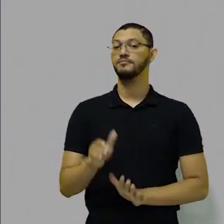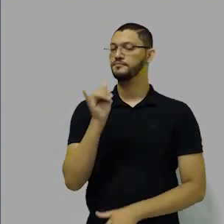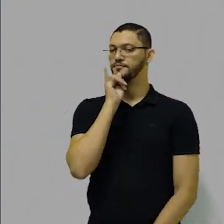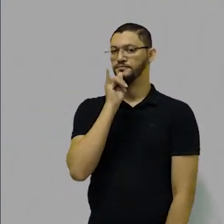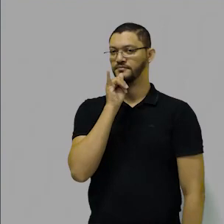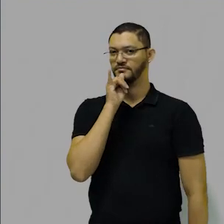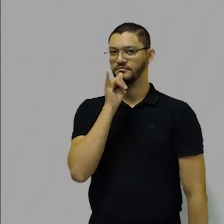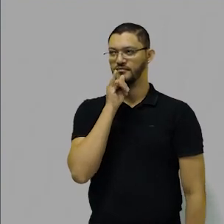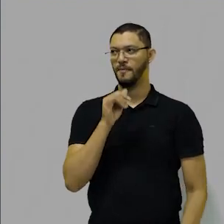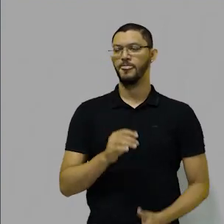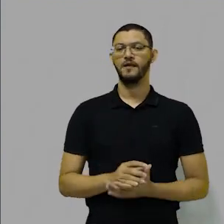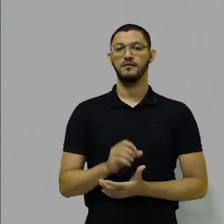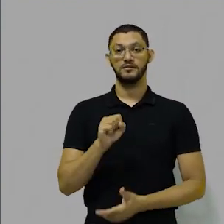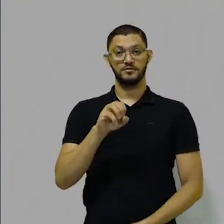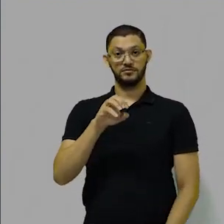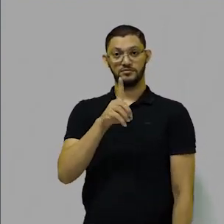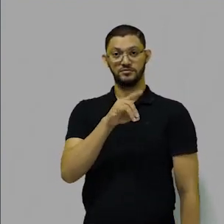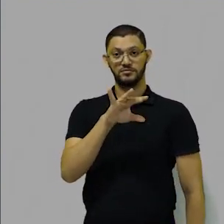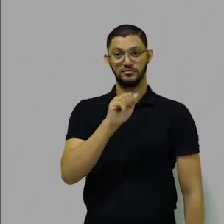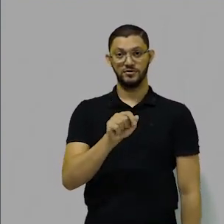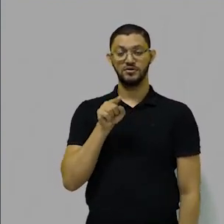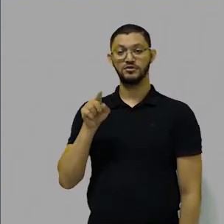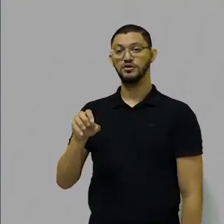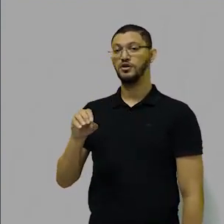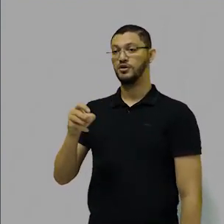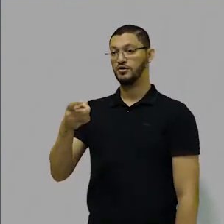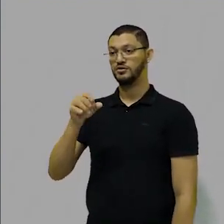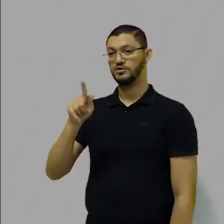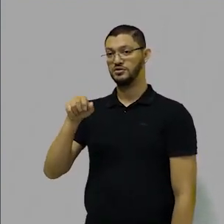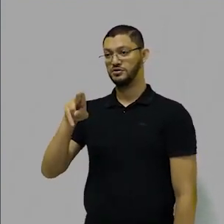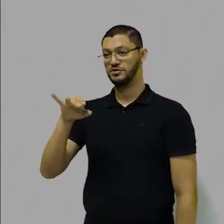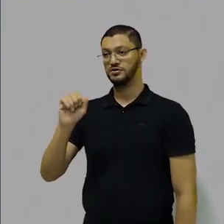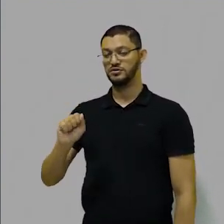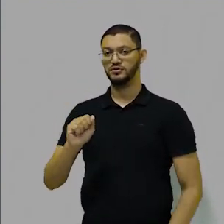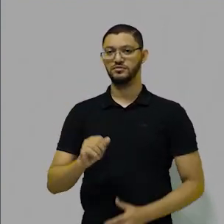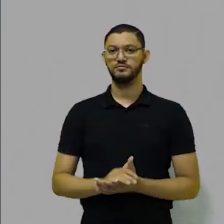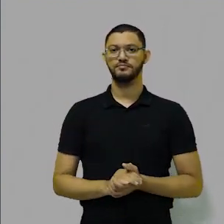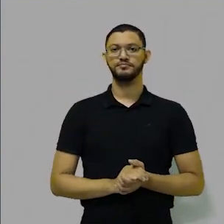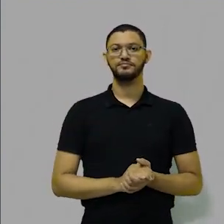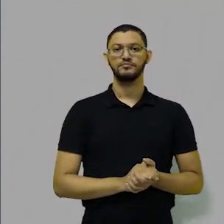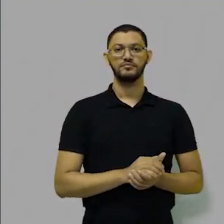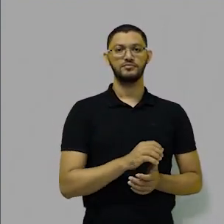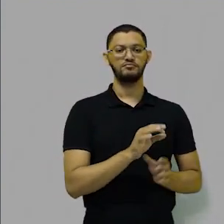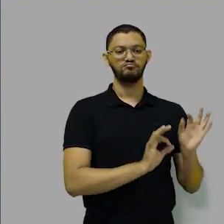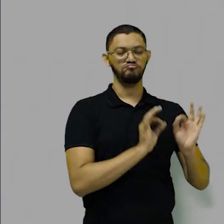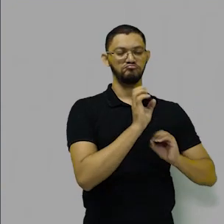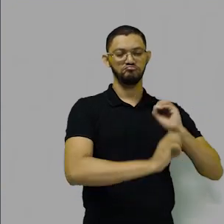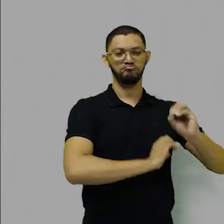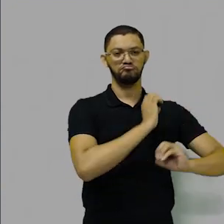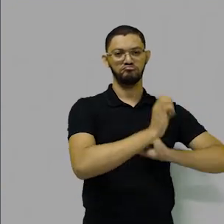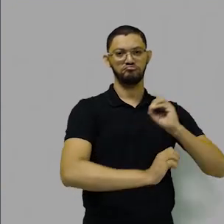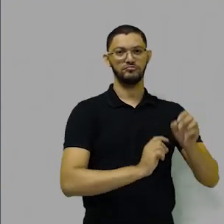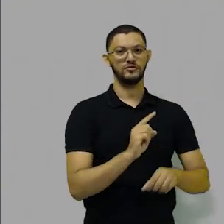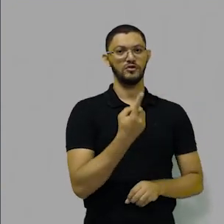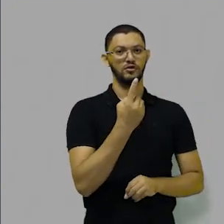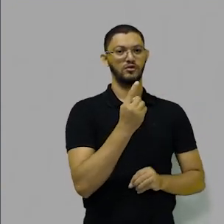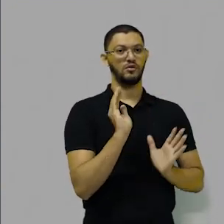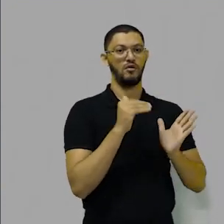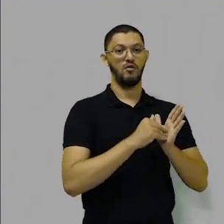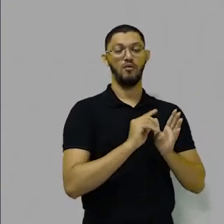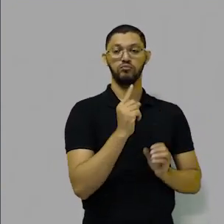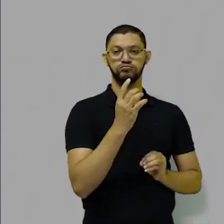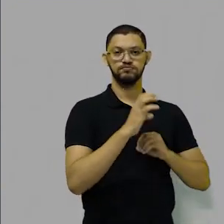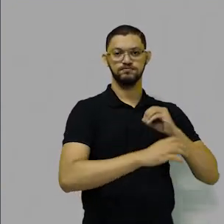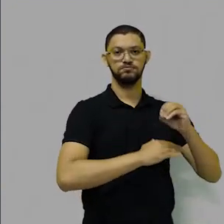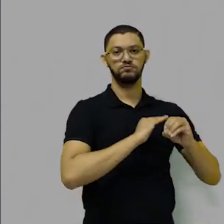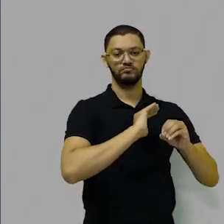exemplo. Sódio e oxigênio. O sódio, fazendo sua distribuição eletrônica, ele tem um elétron na sua última